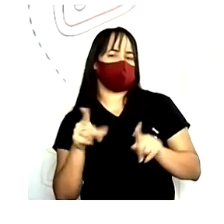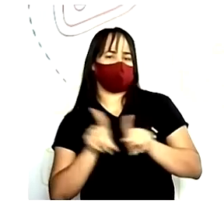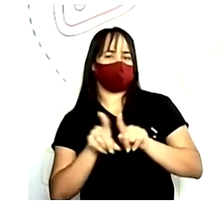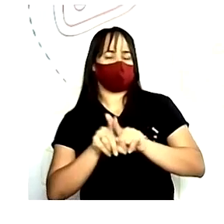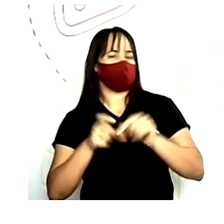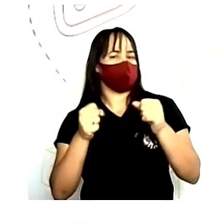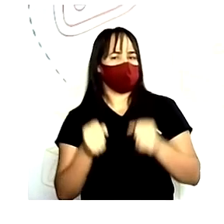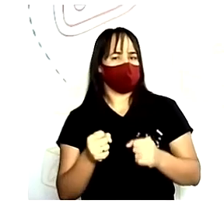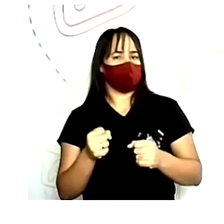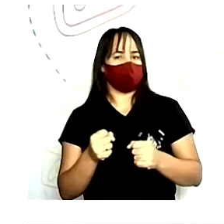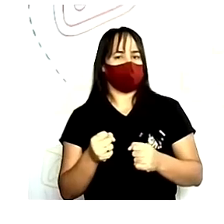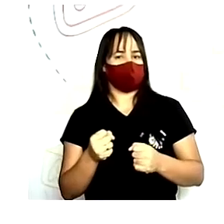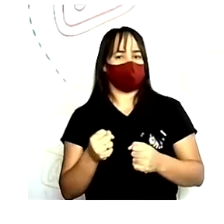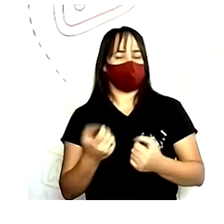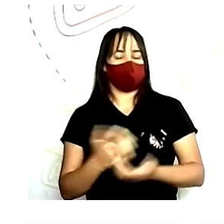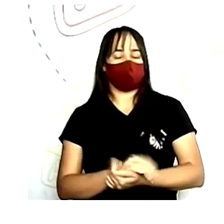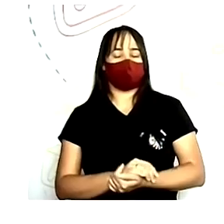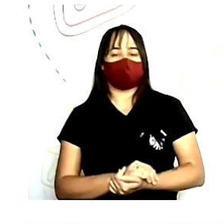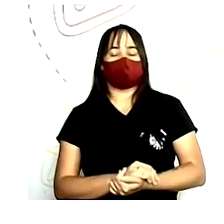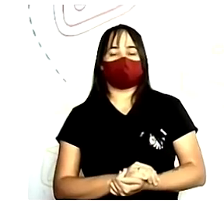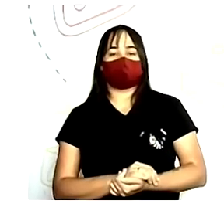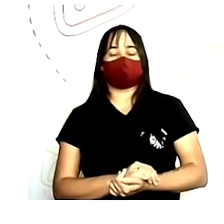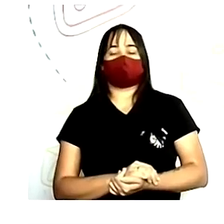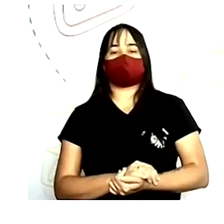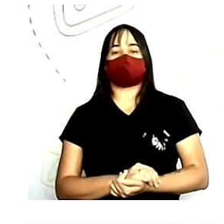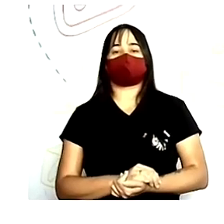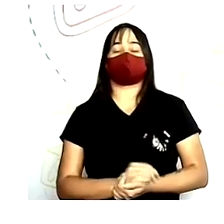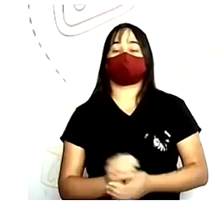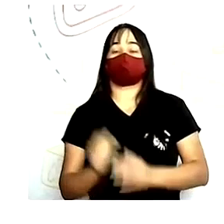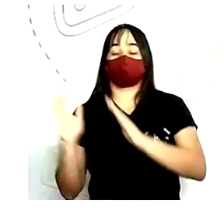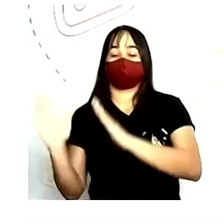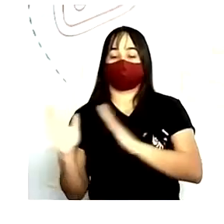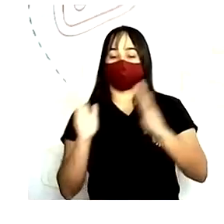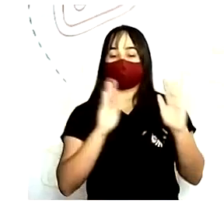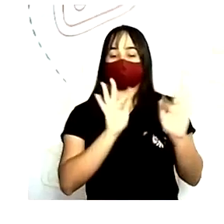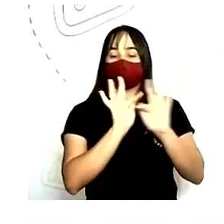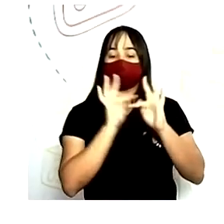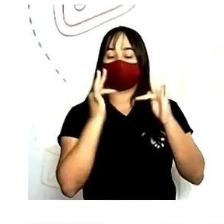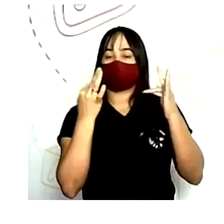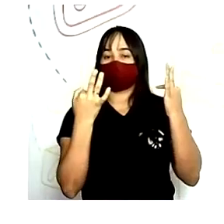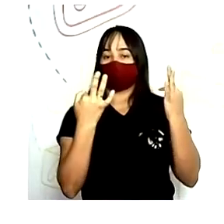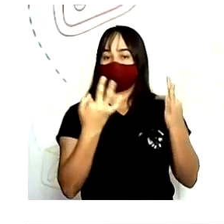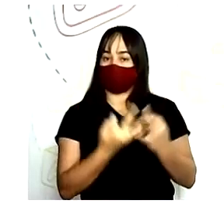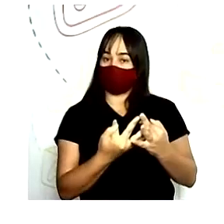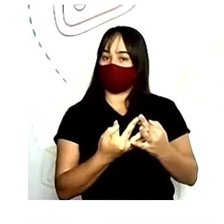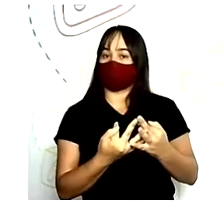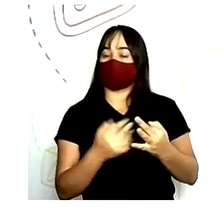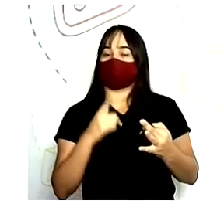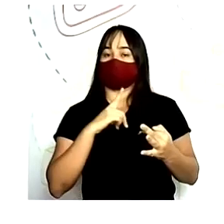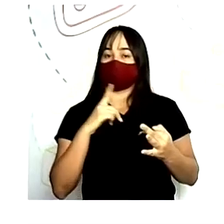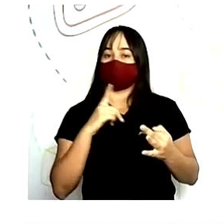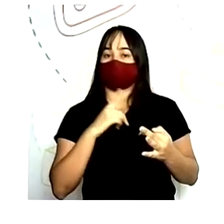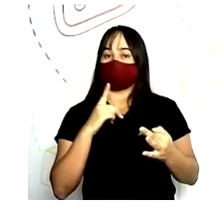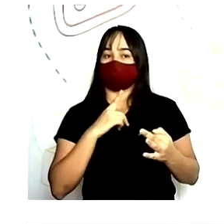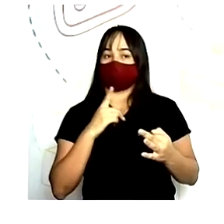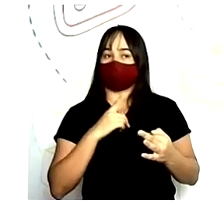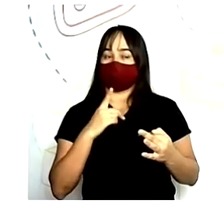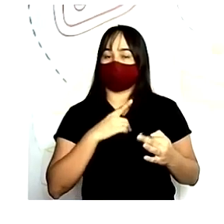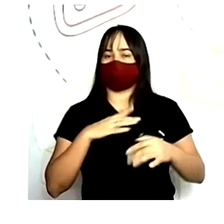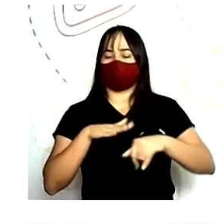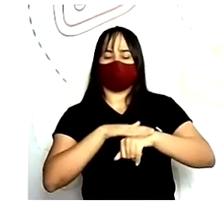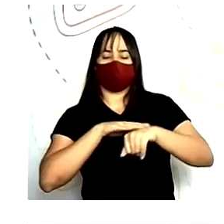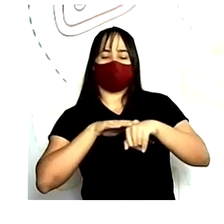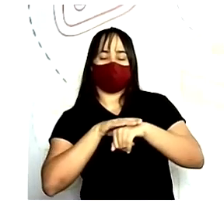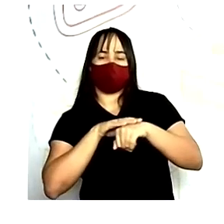na adolescência. Por outro lado, famílias, como eu falei anteriormente, onde existe o hábito da conversa,